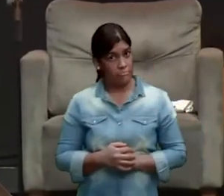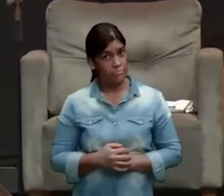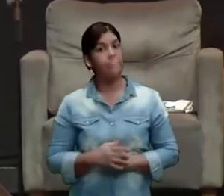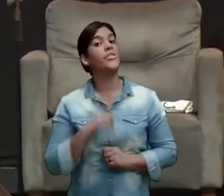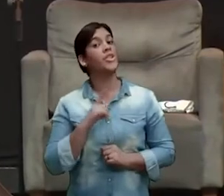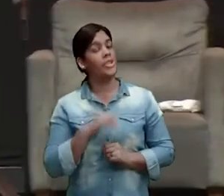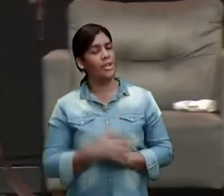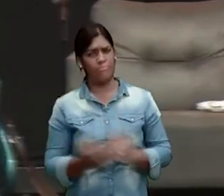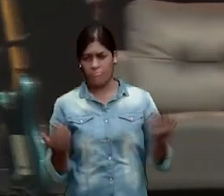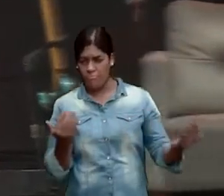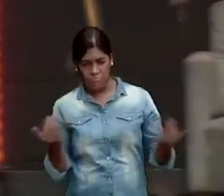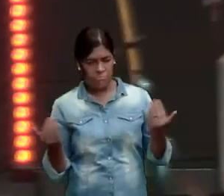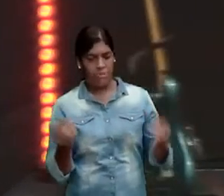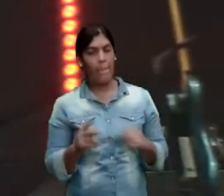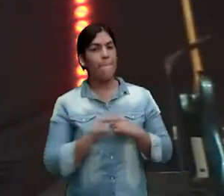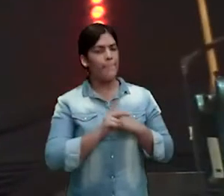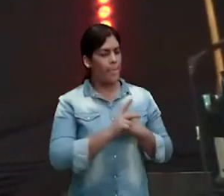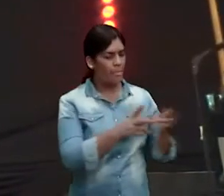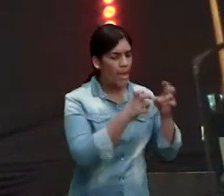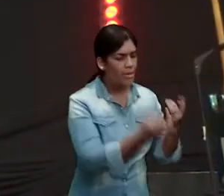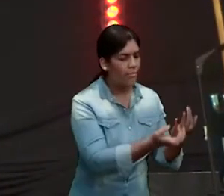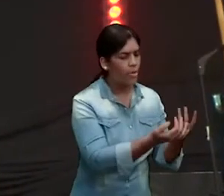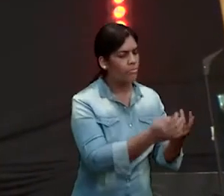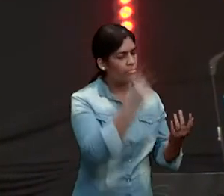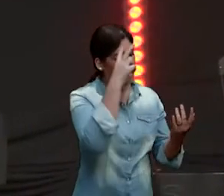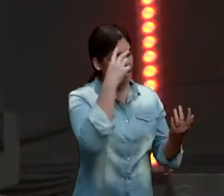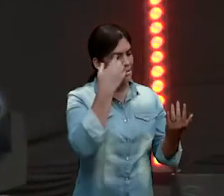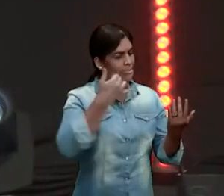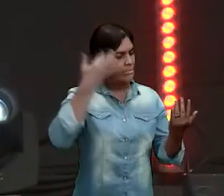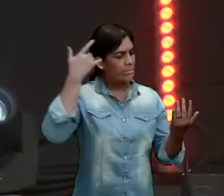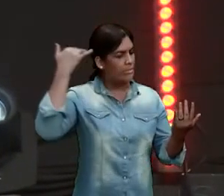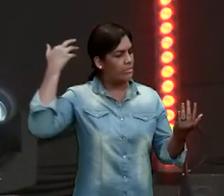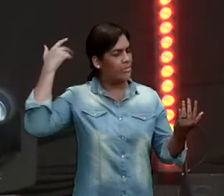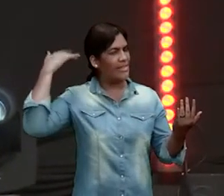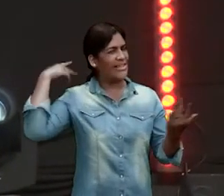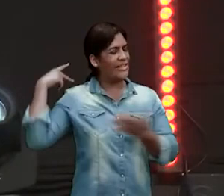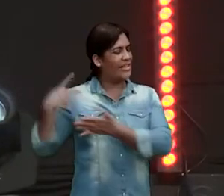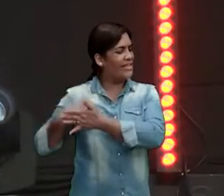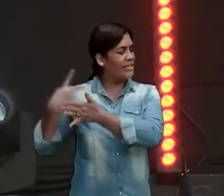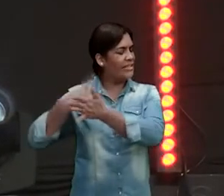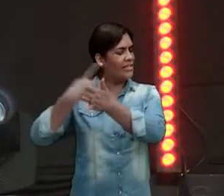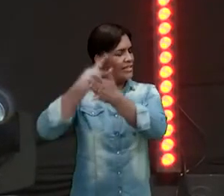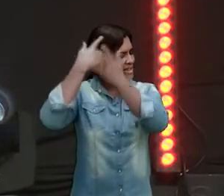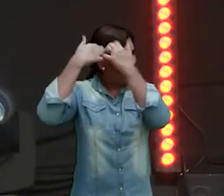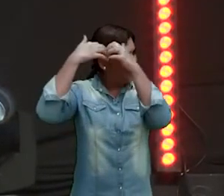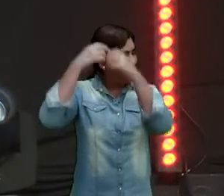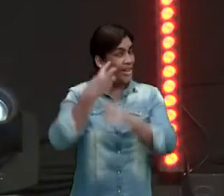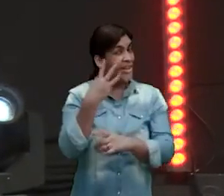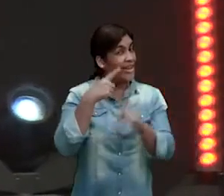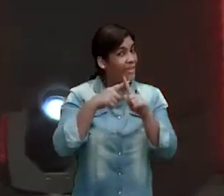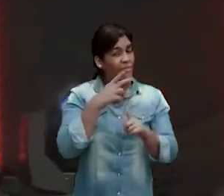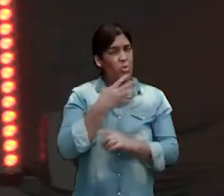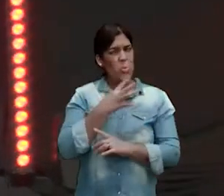quanto o Pedro olha para aquele fogo ele já lembra tudo que ele fez besteira aquele negócio Jesus três vezes Jesus